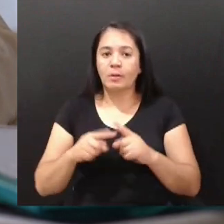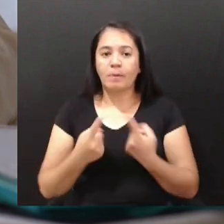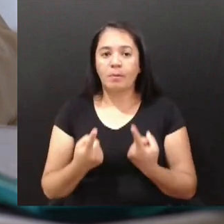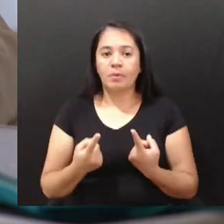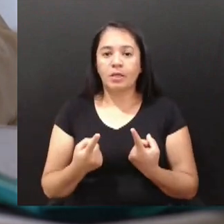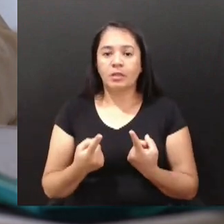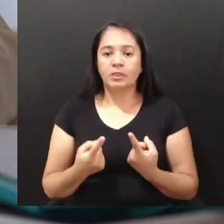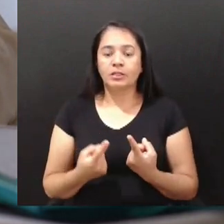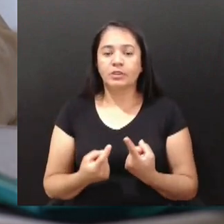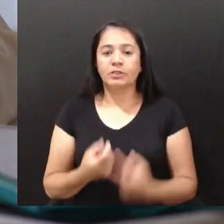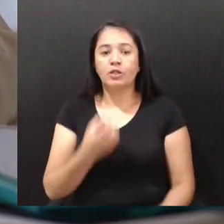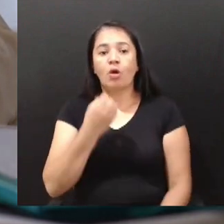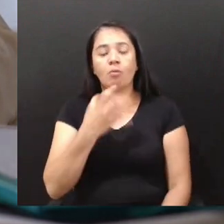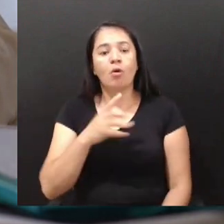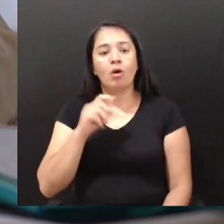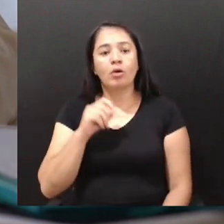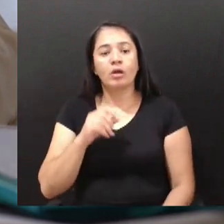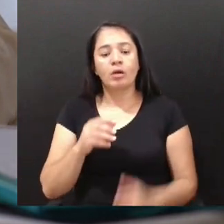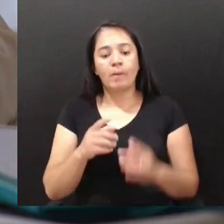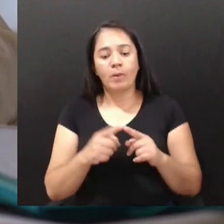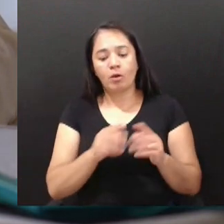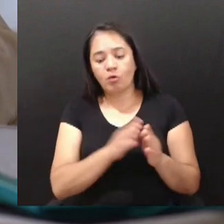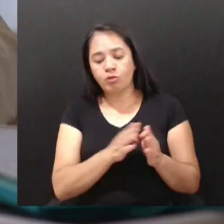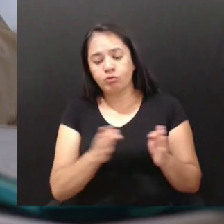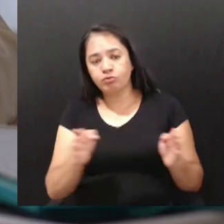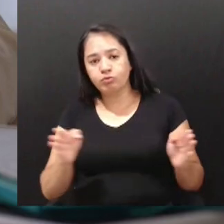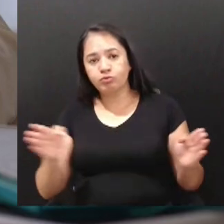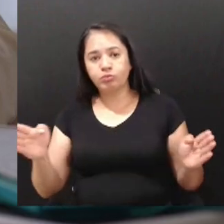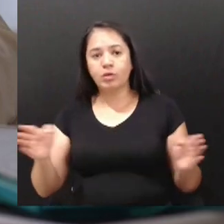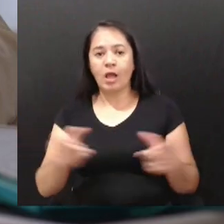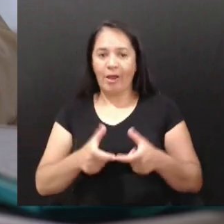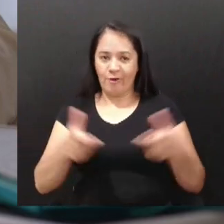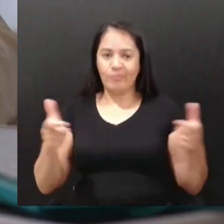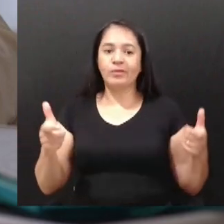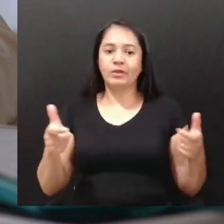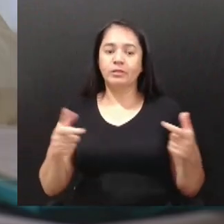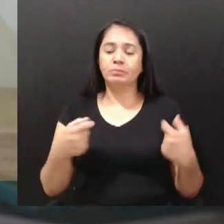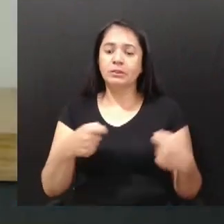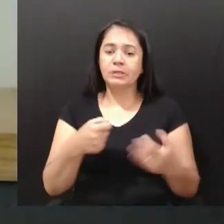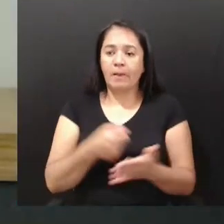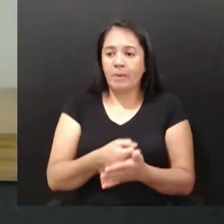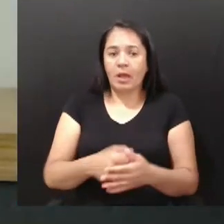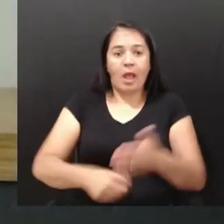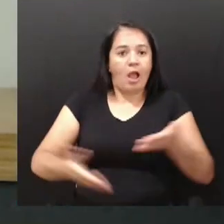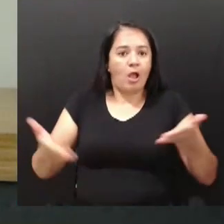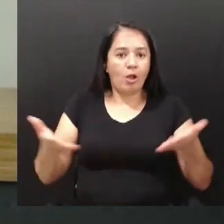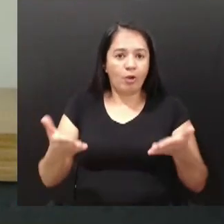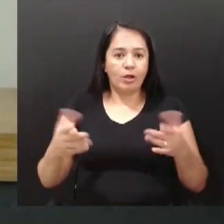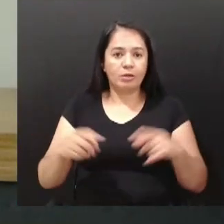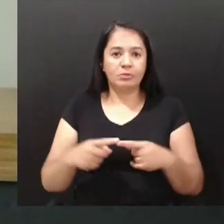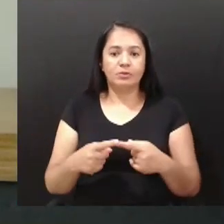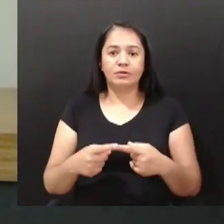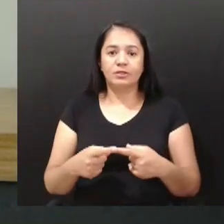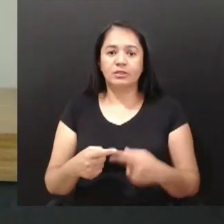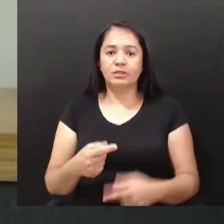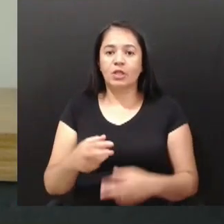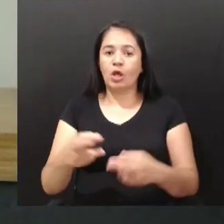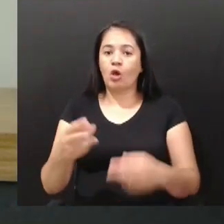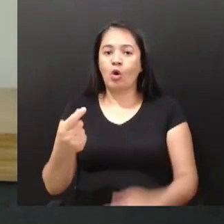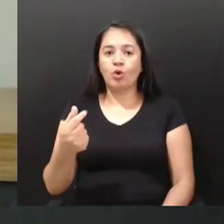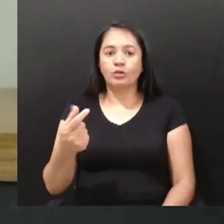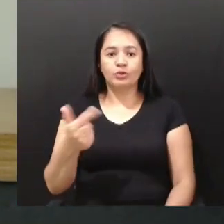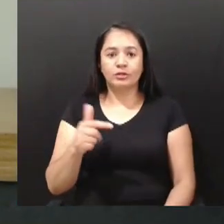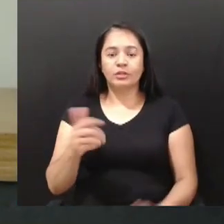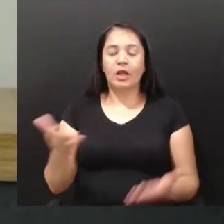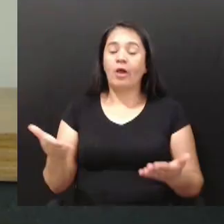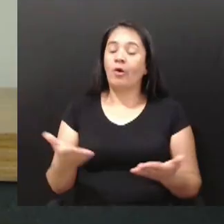dele é o alongamento de prazo, né? Então, você precisa fazer um pagamento imediato agora, você não conta com esse recurso em conta agora, mas você